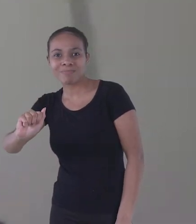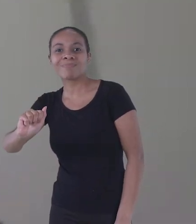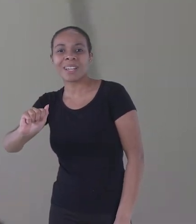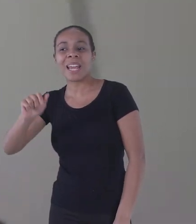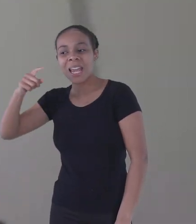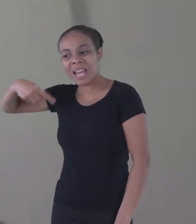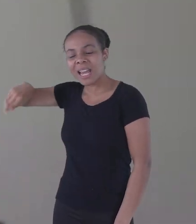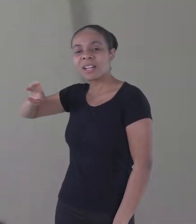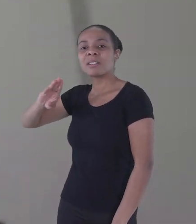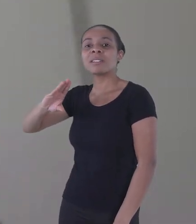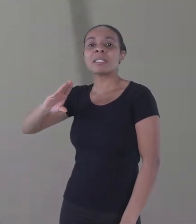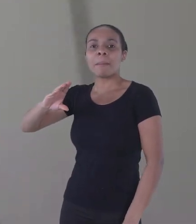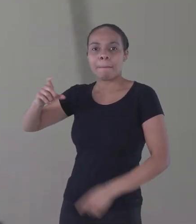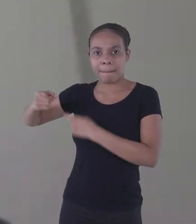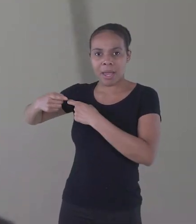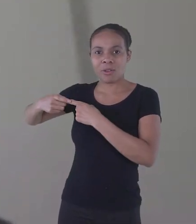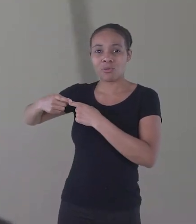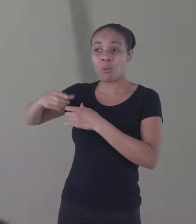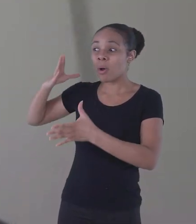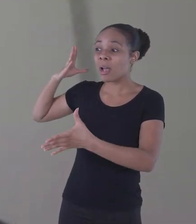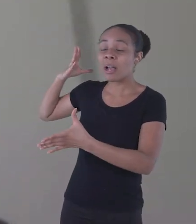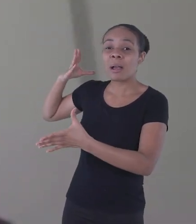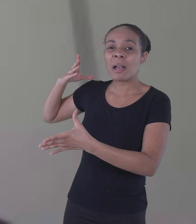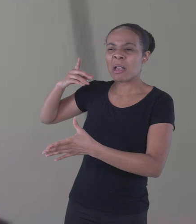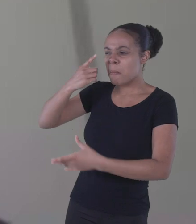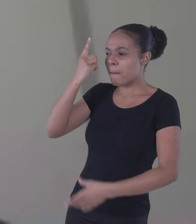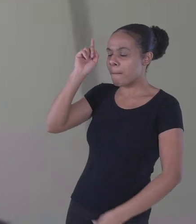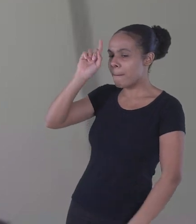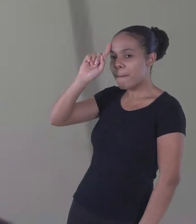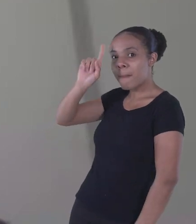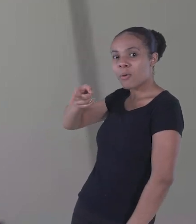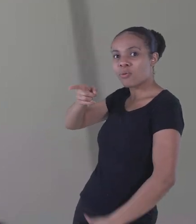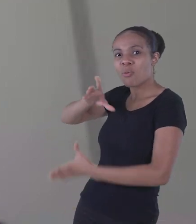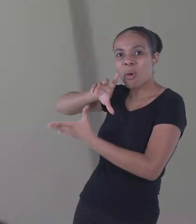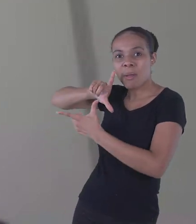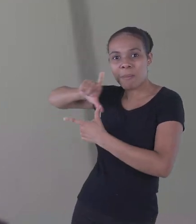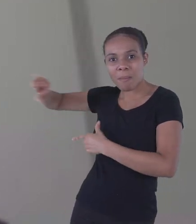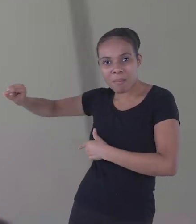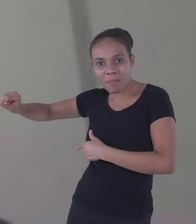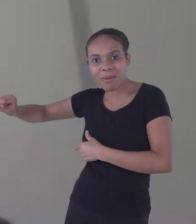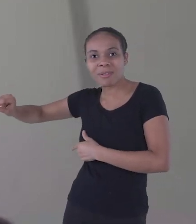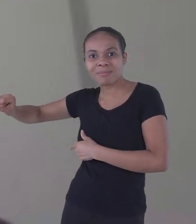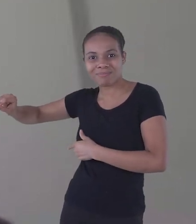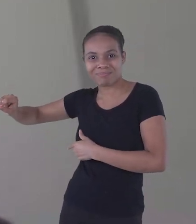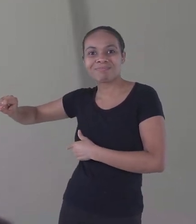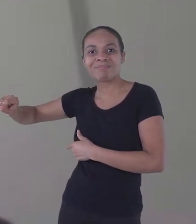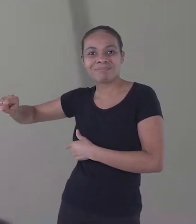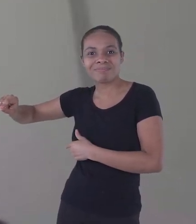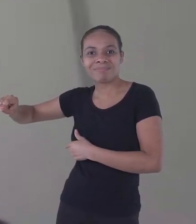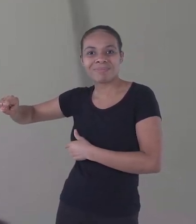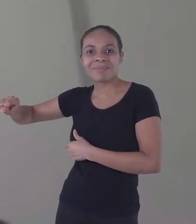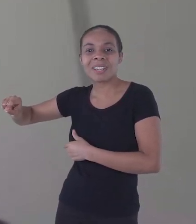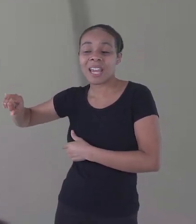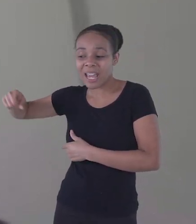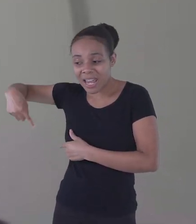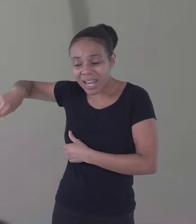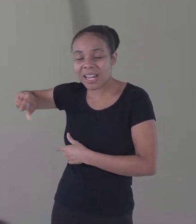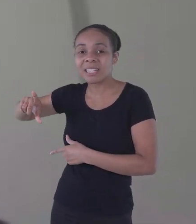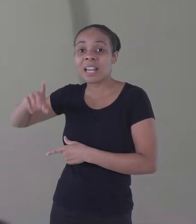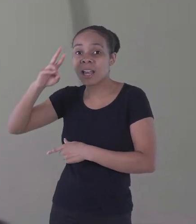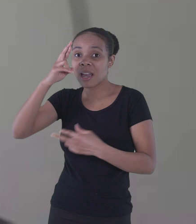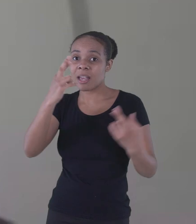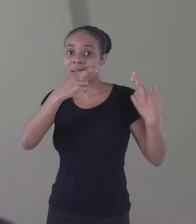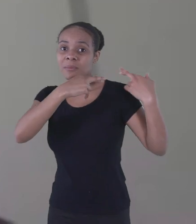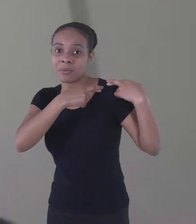e carentes do nosso país. Ou seja, então, indignação. E a segunda dimensão